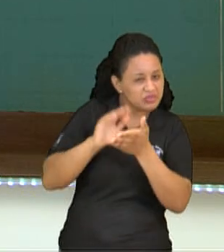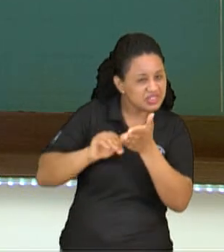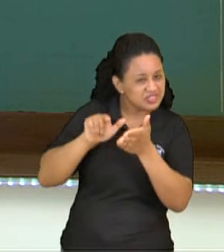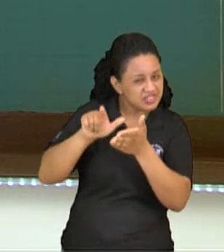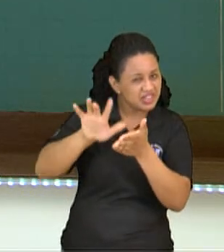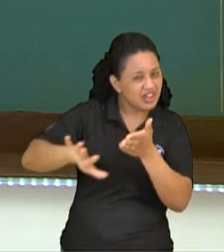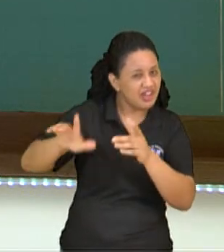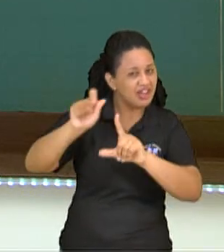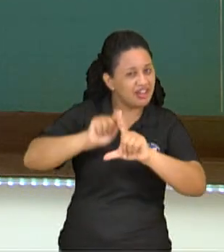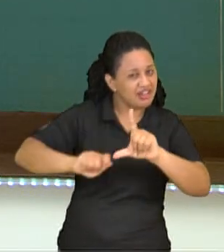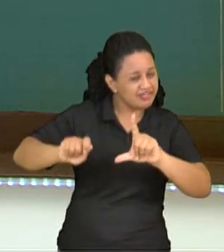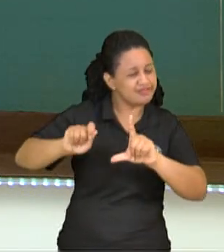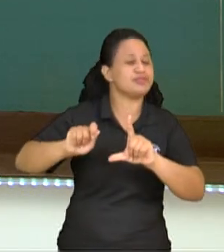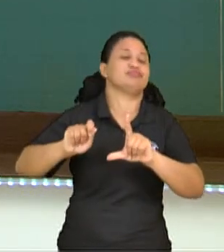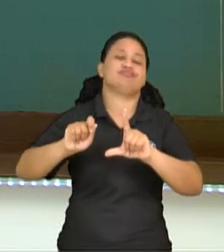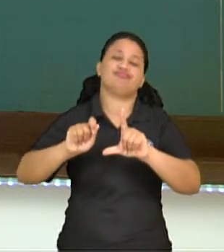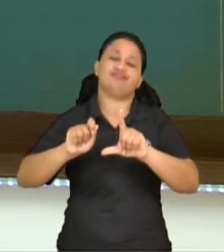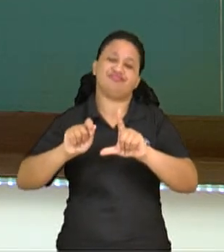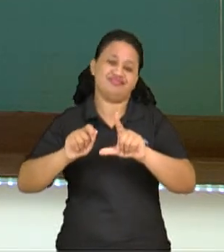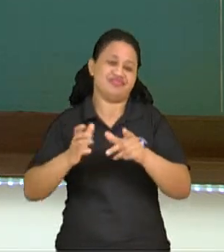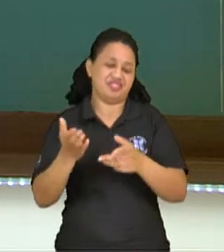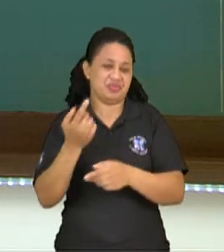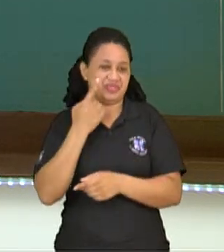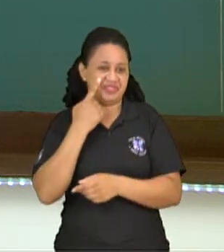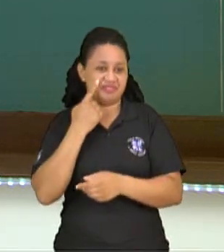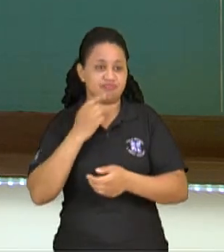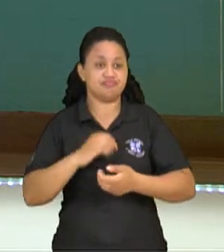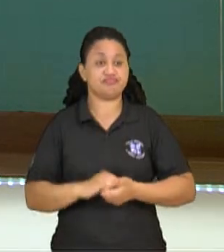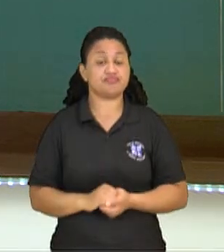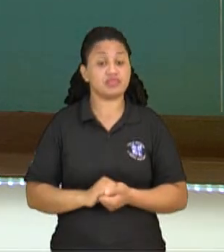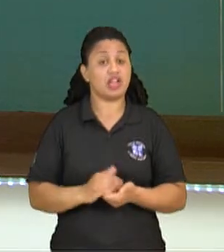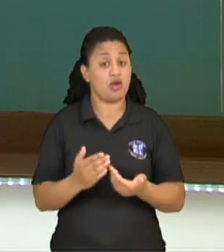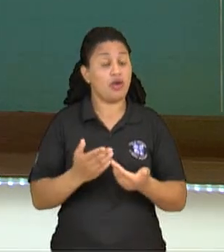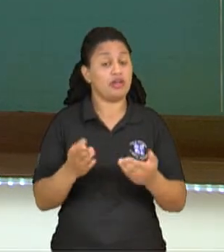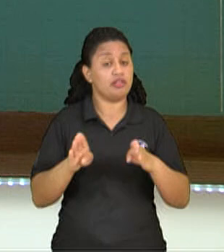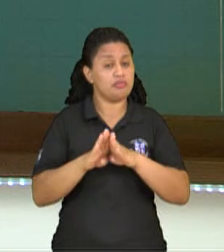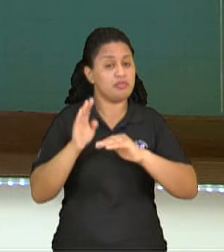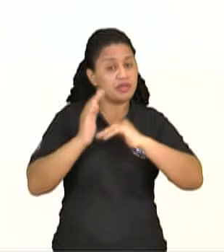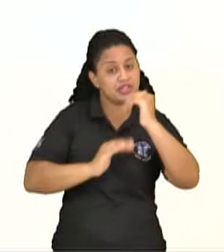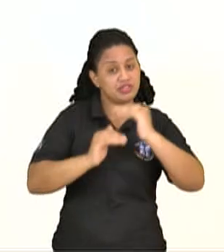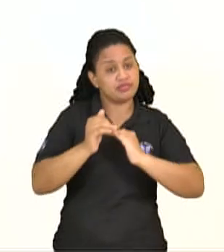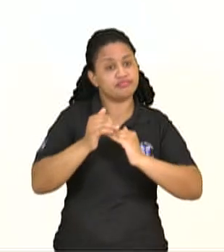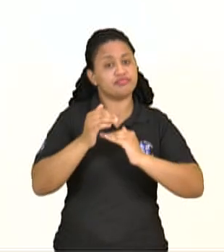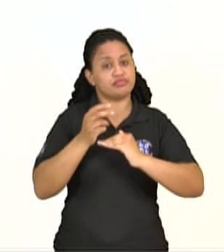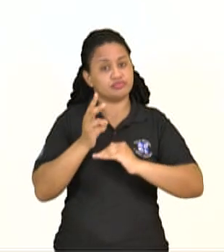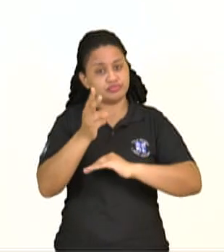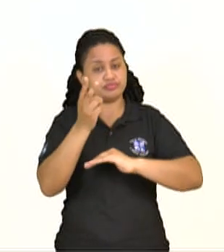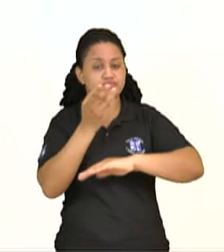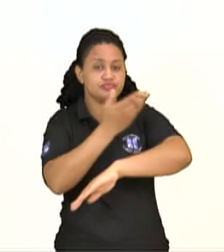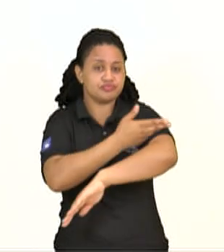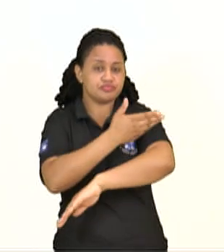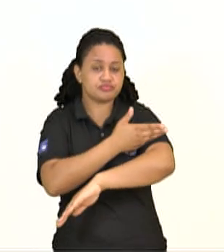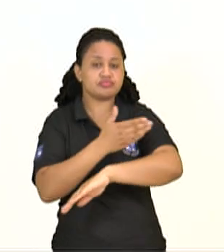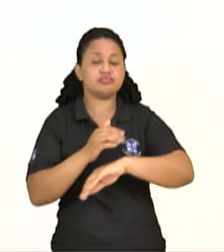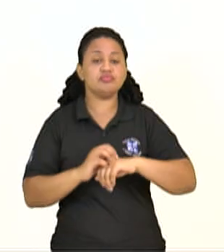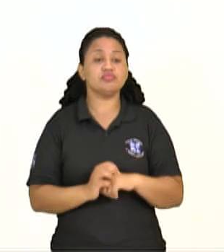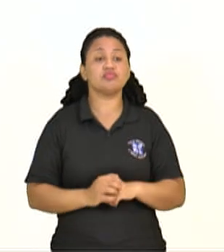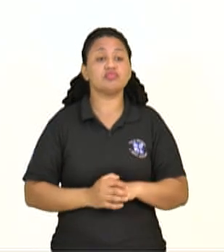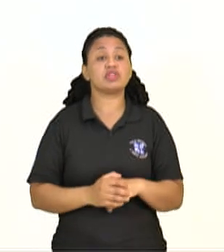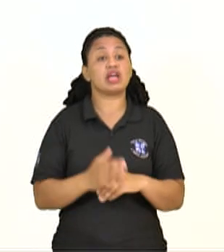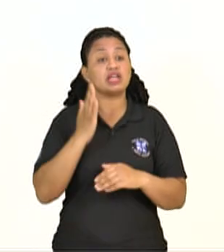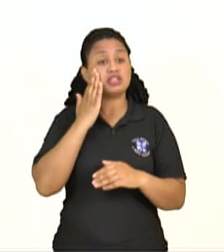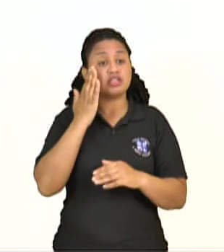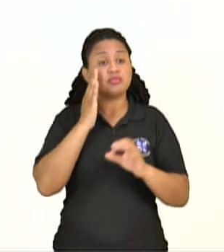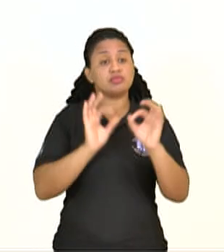área? Ah, não sei, hein? Então, olha só. Mais uma aqui para vocês treinarem. Sabendo que em competições organizadas,